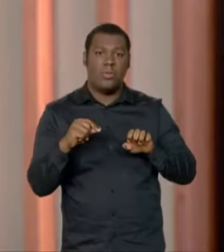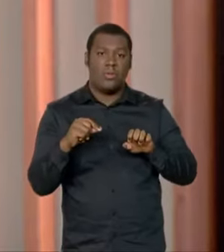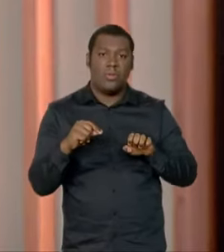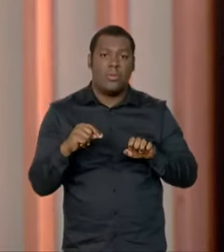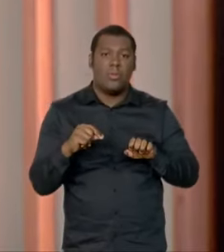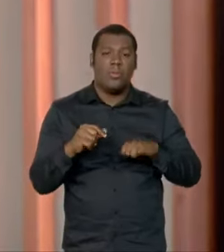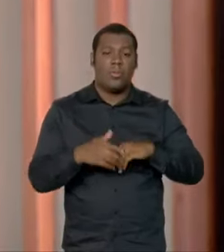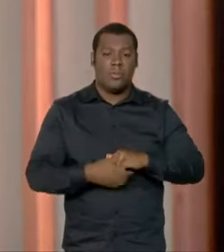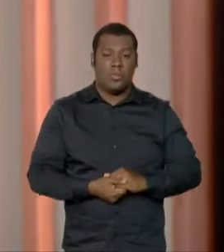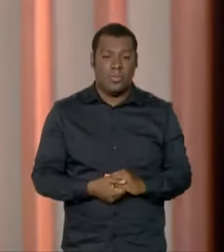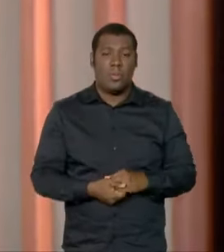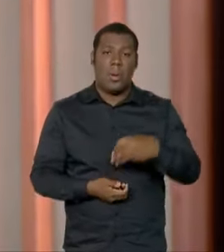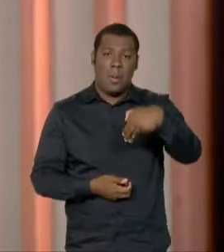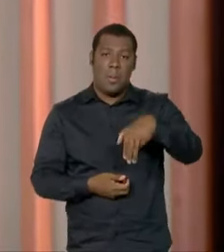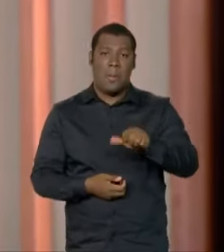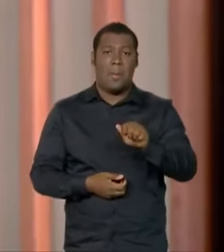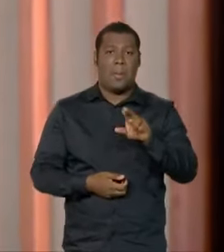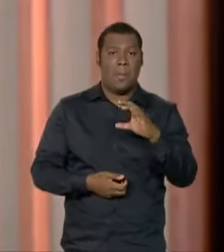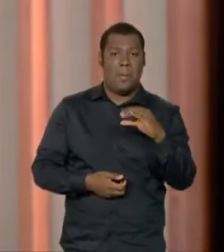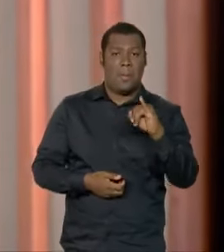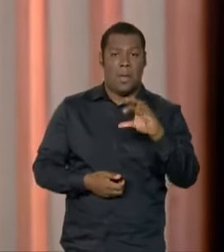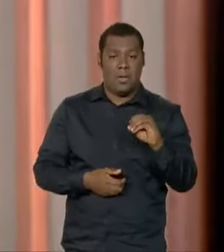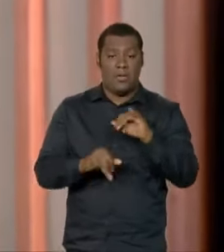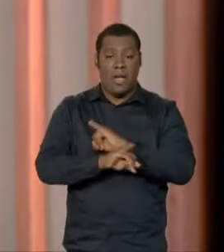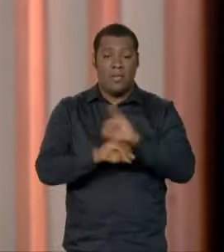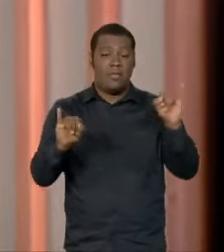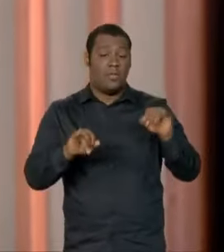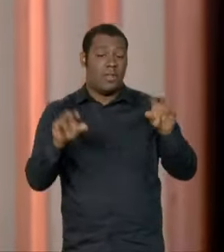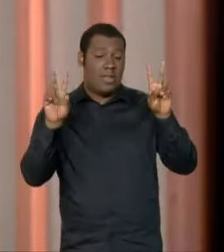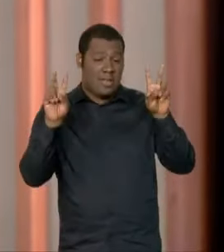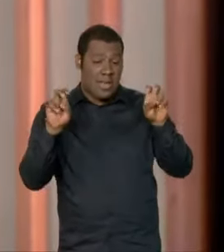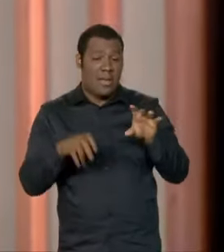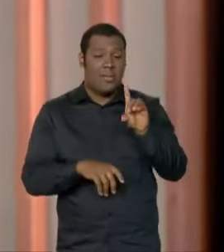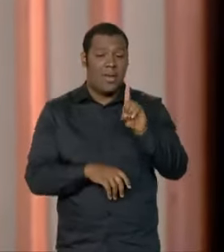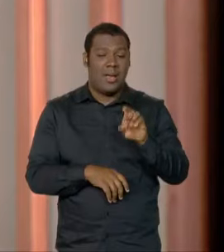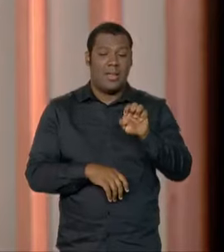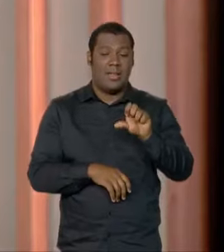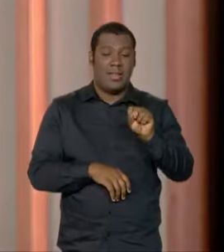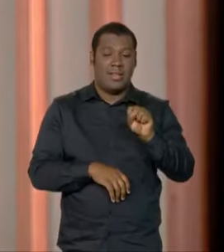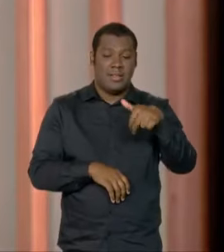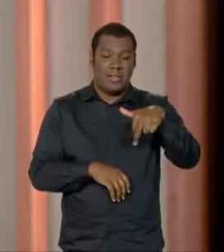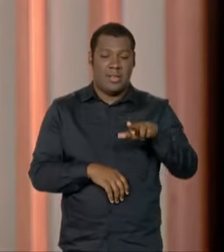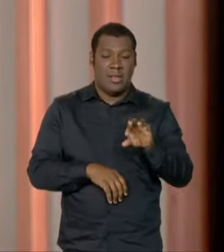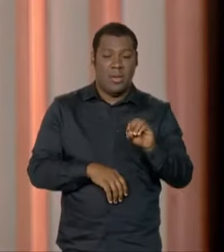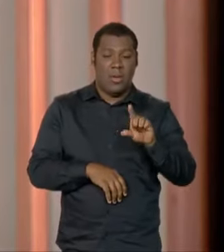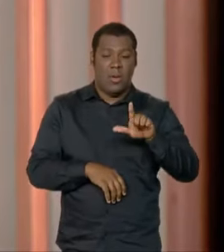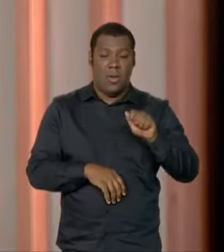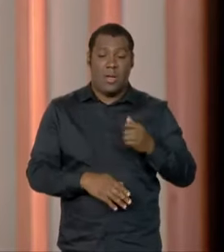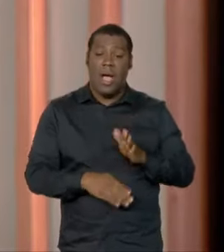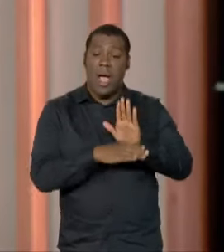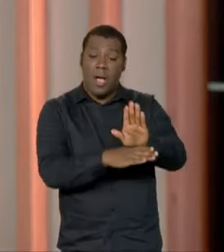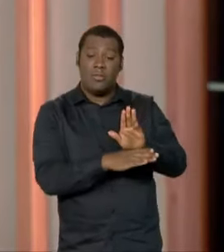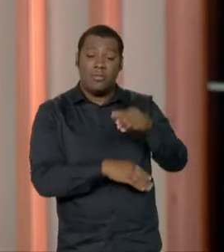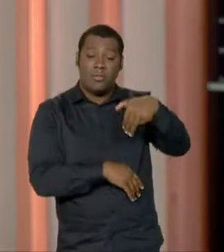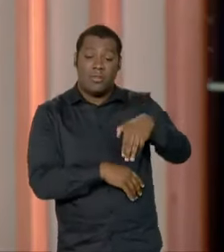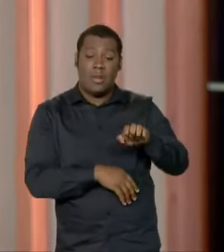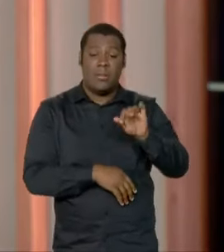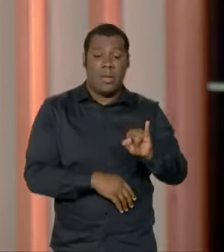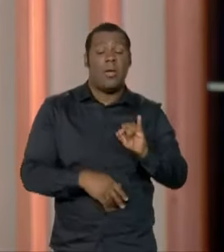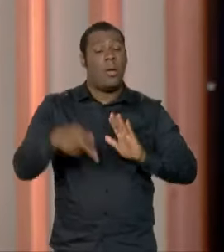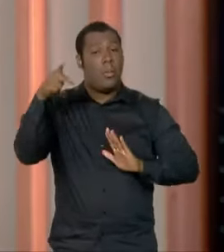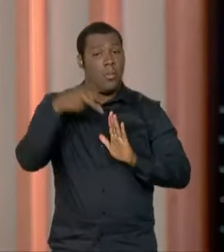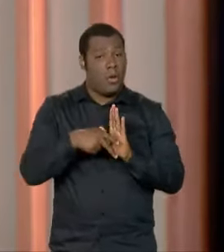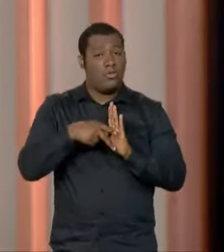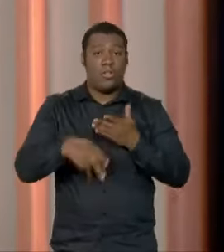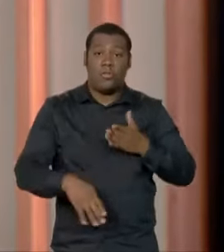e da Pequena Empresa, Márcio França, falou sobre o Desenrola para o MEI, também chamado de Desenrola PJ. O